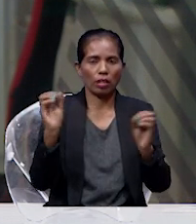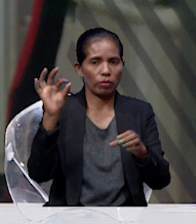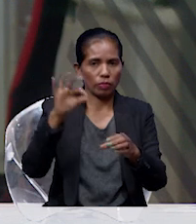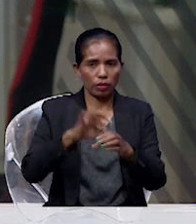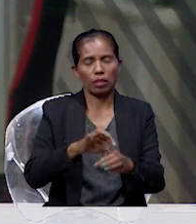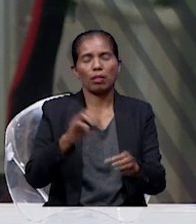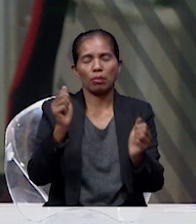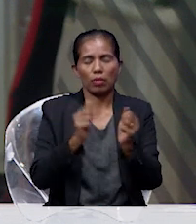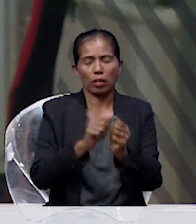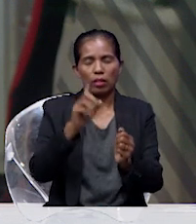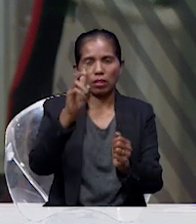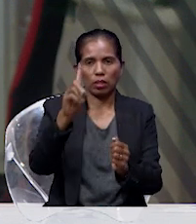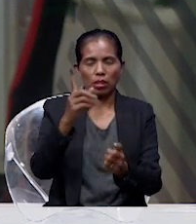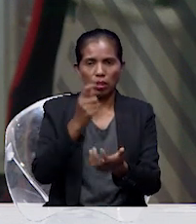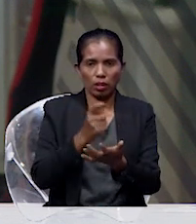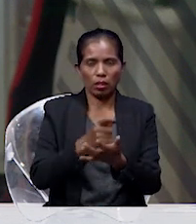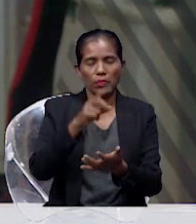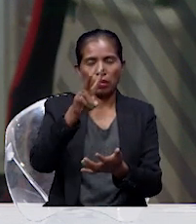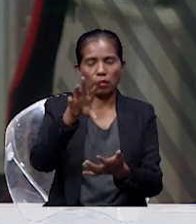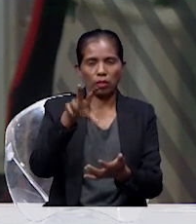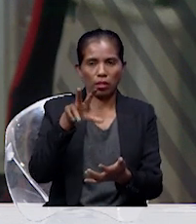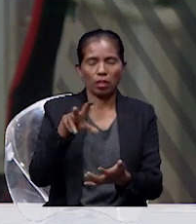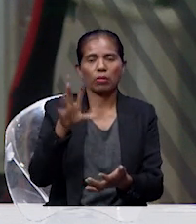atus tolu lima.